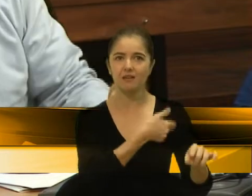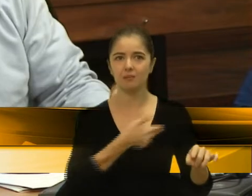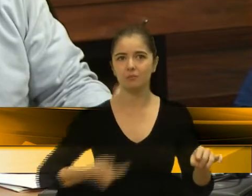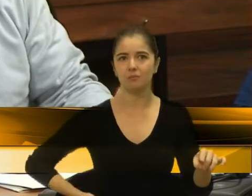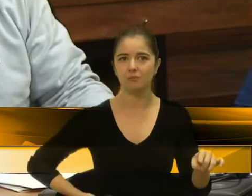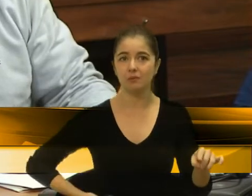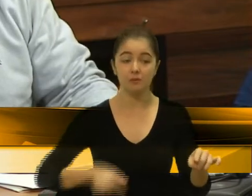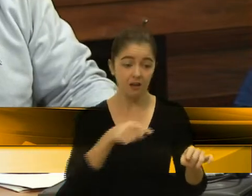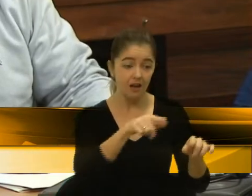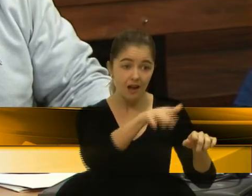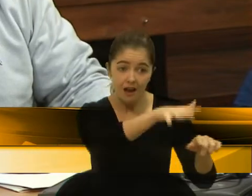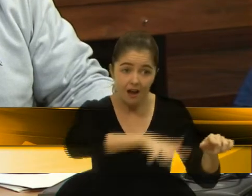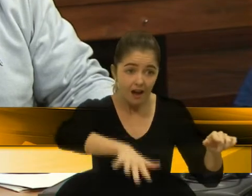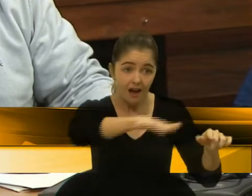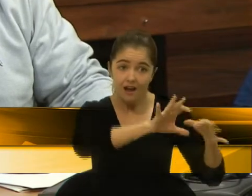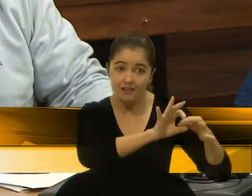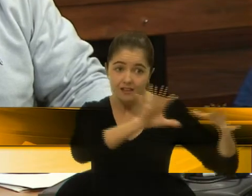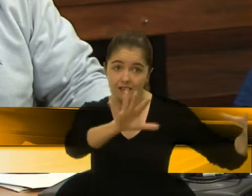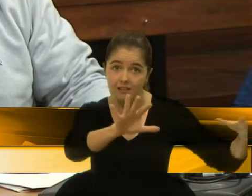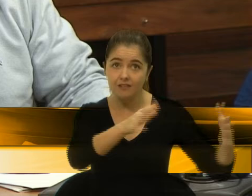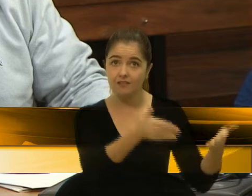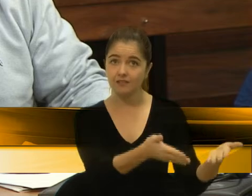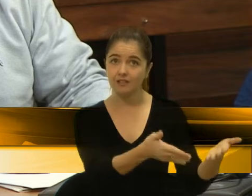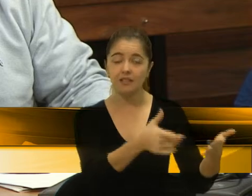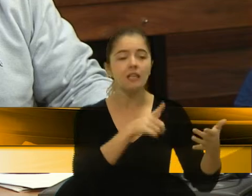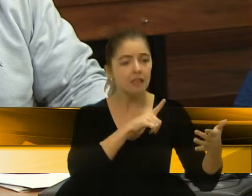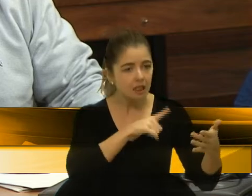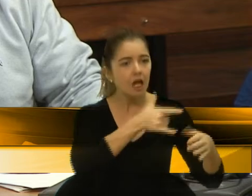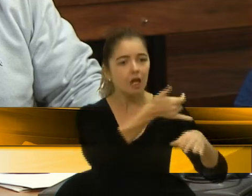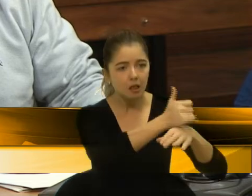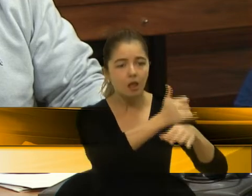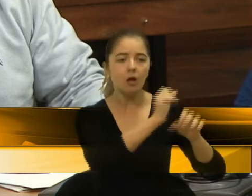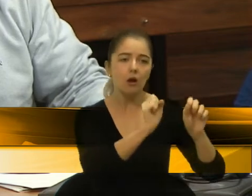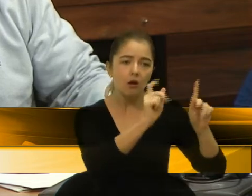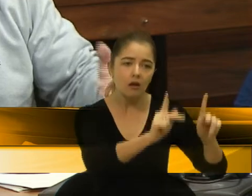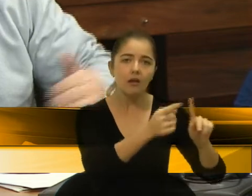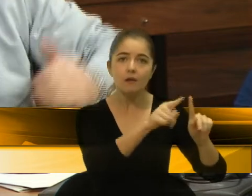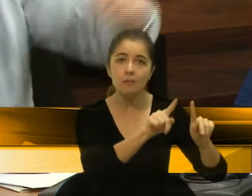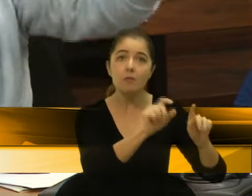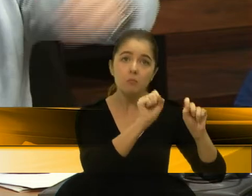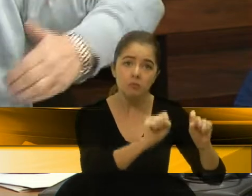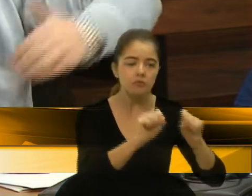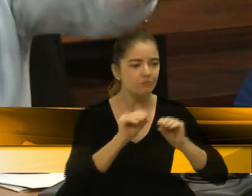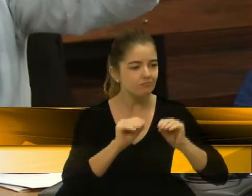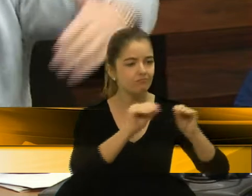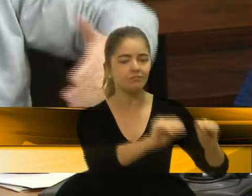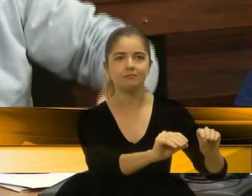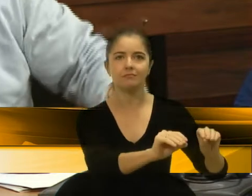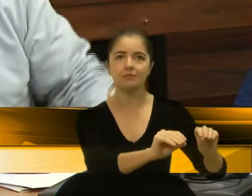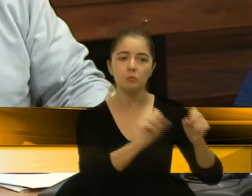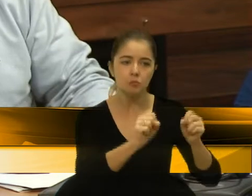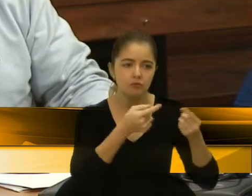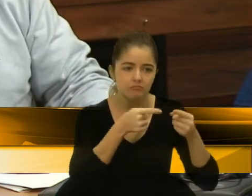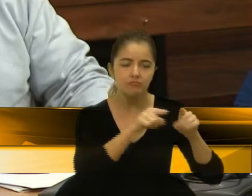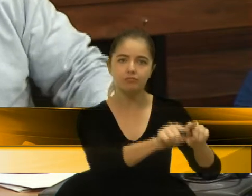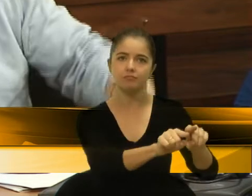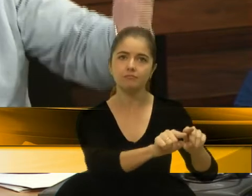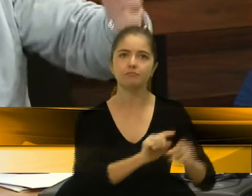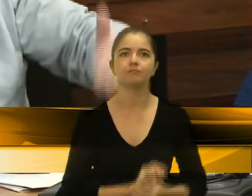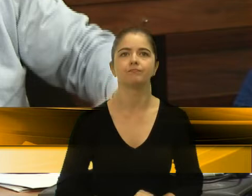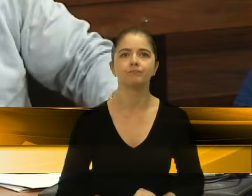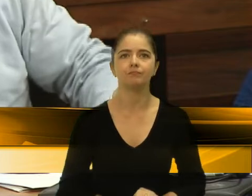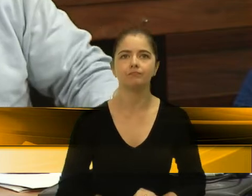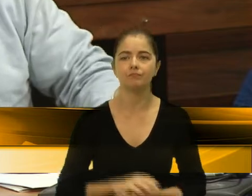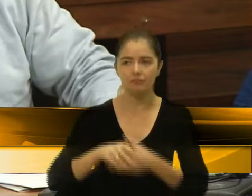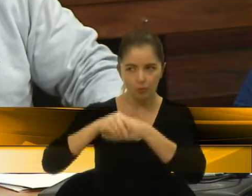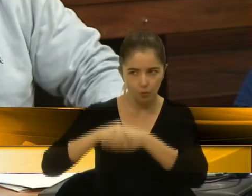lá, independente da metalúrgica, ainda se encontrar lá. Tá? Podia seguir junto, né, as duas coisas.